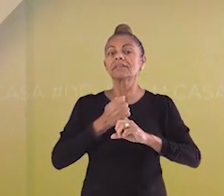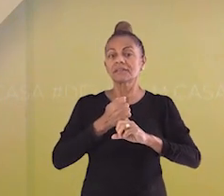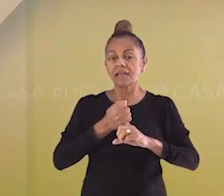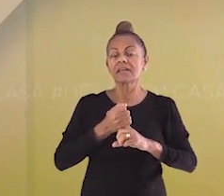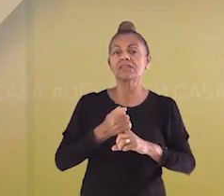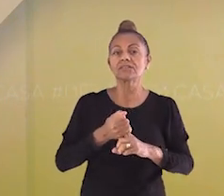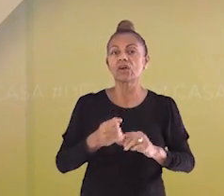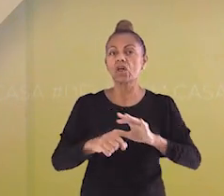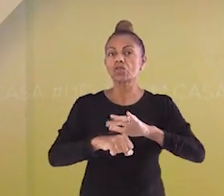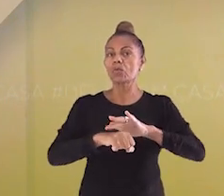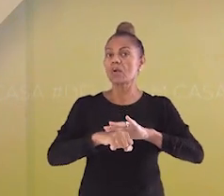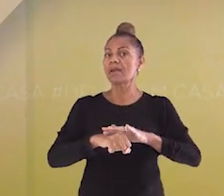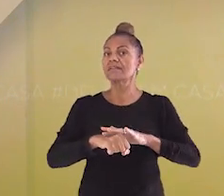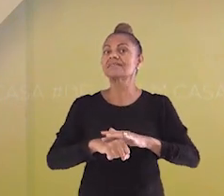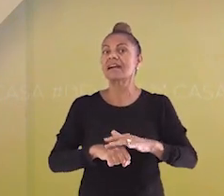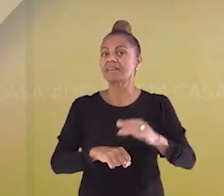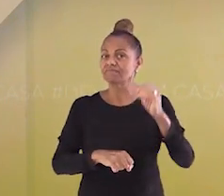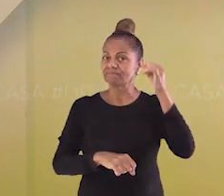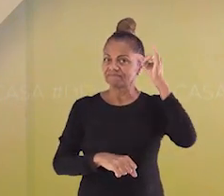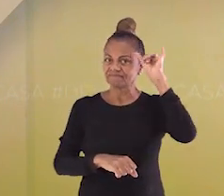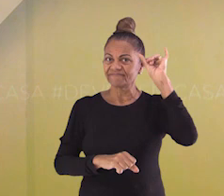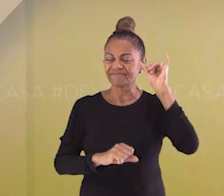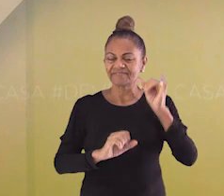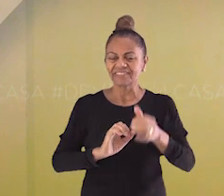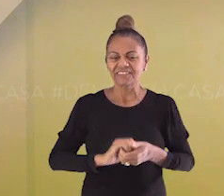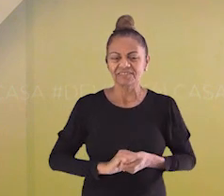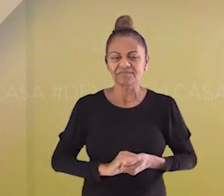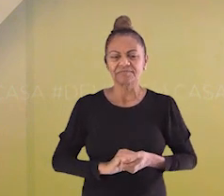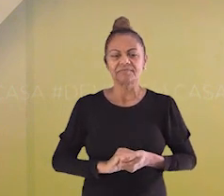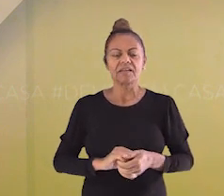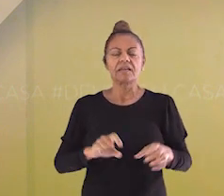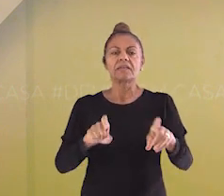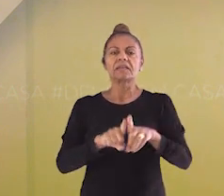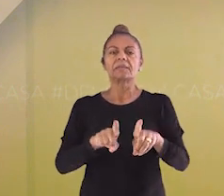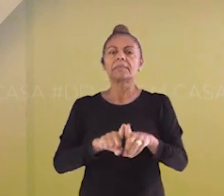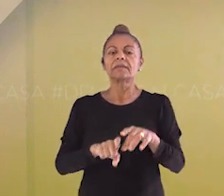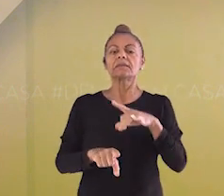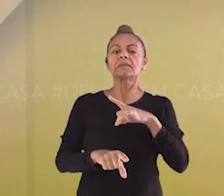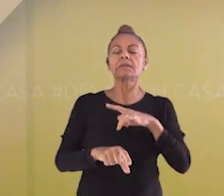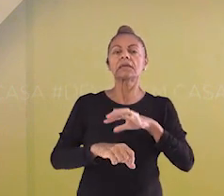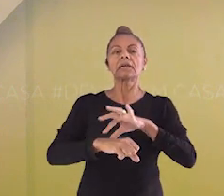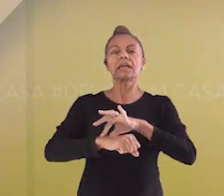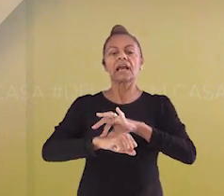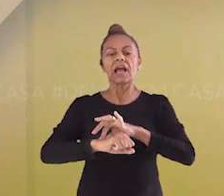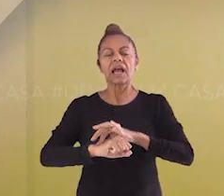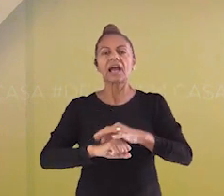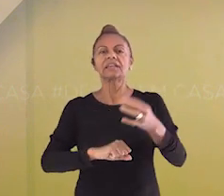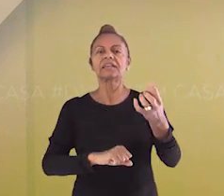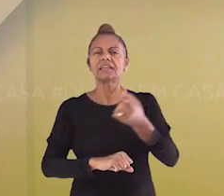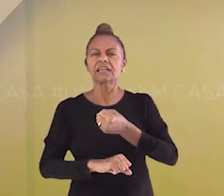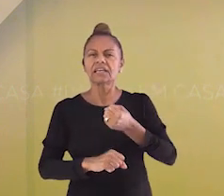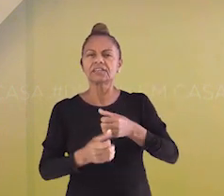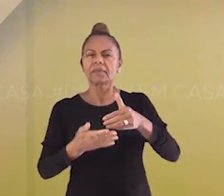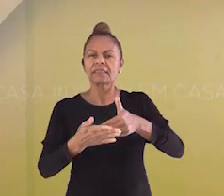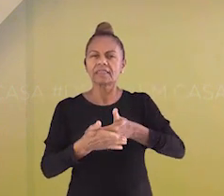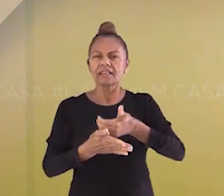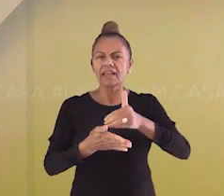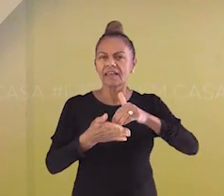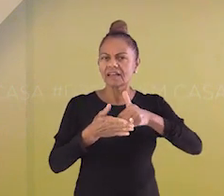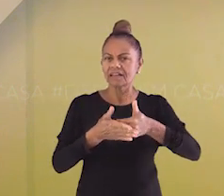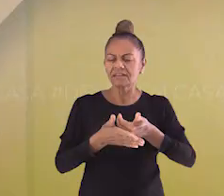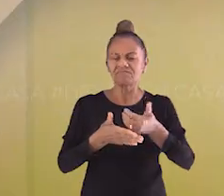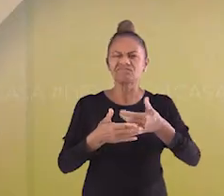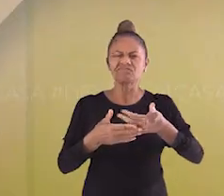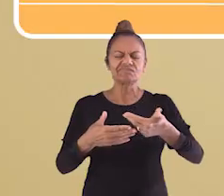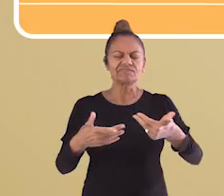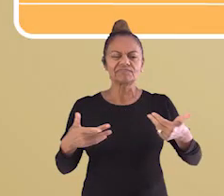são trazidos aqui na foto. Nós temos carne, nós temos ovos, temos leite derivado, né? Queijo, manteiga, iogurte,